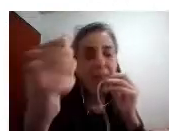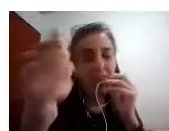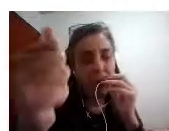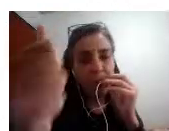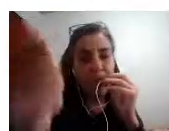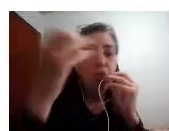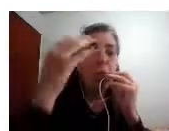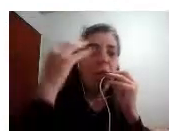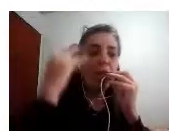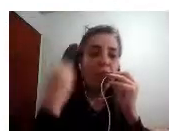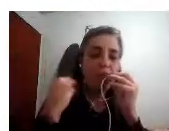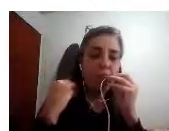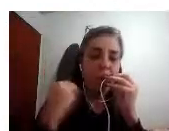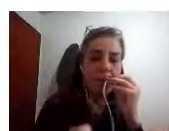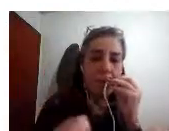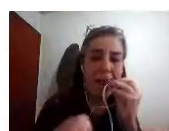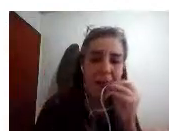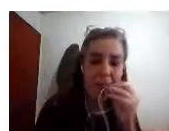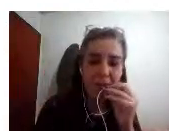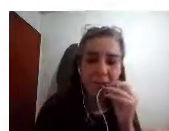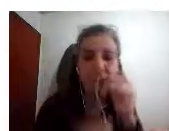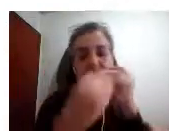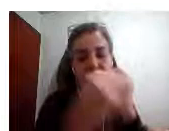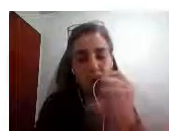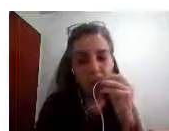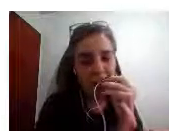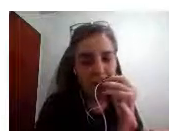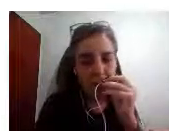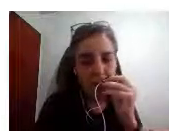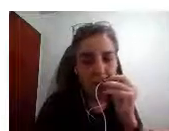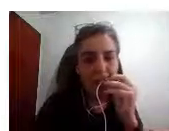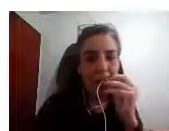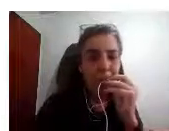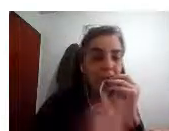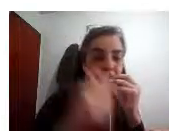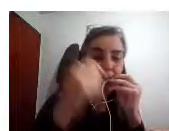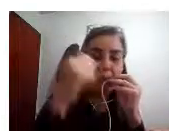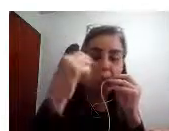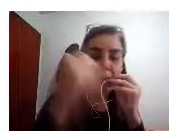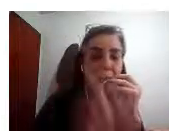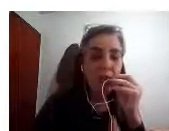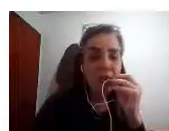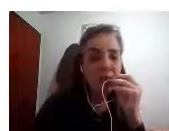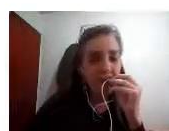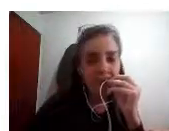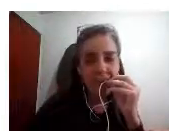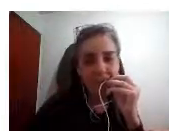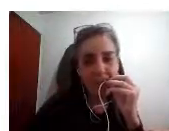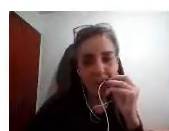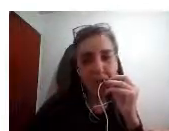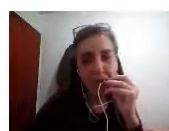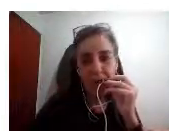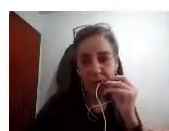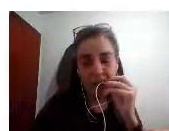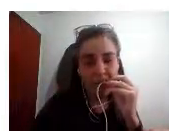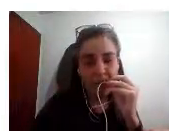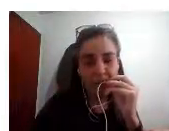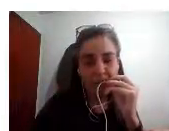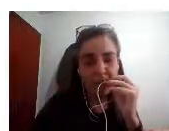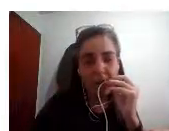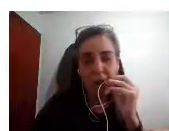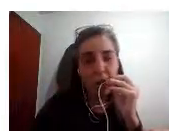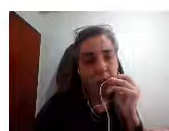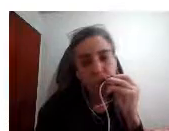escreva o texto com as suas próprias palavras. Voltando a ressaltar, O professor sempre vai saber se foi você que